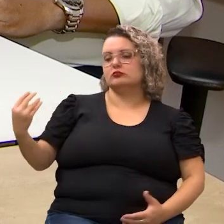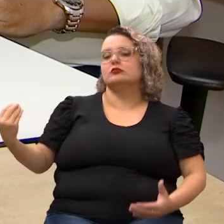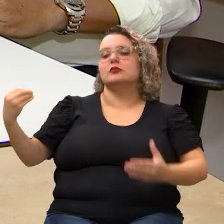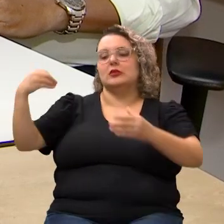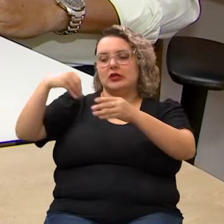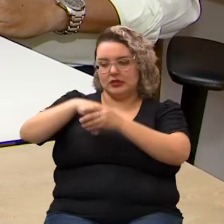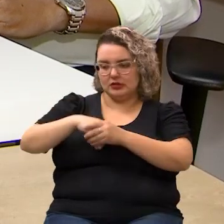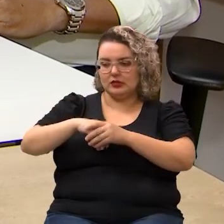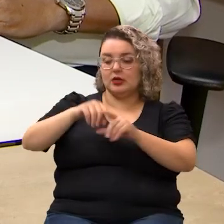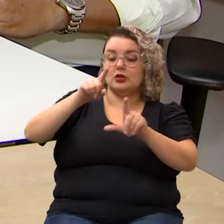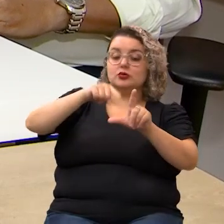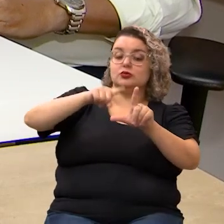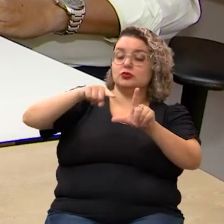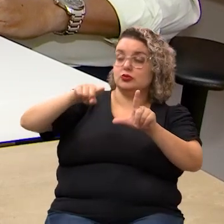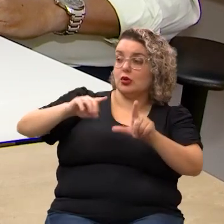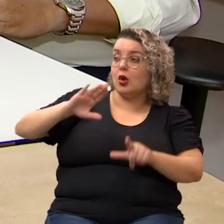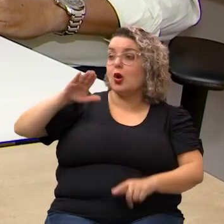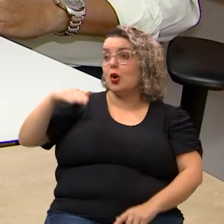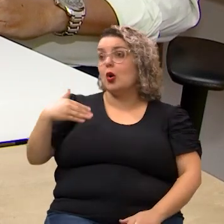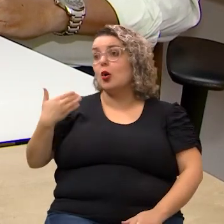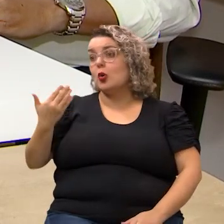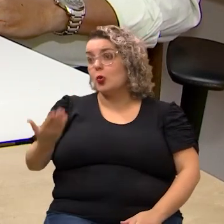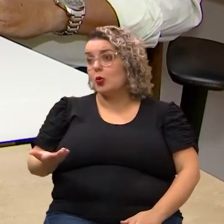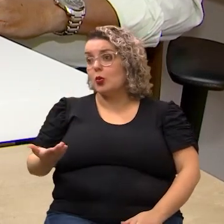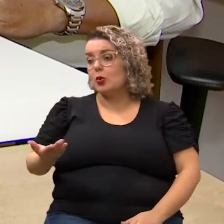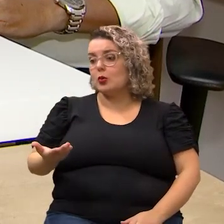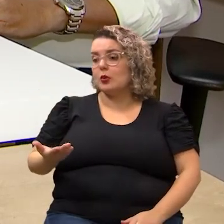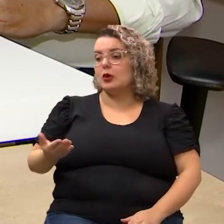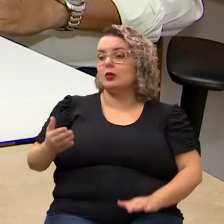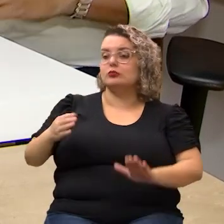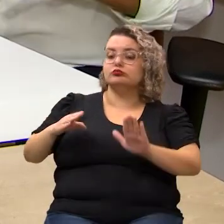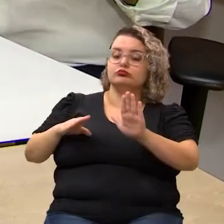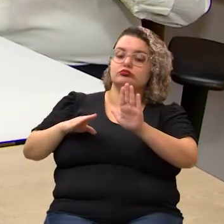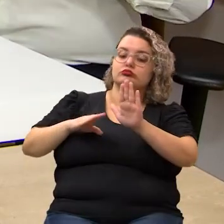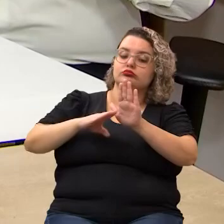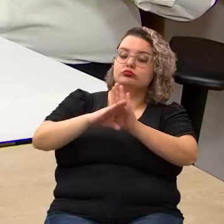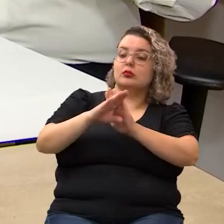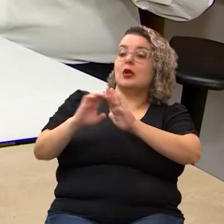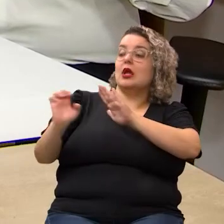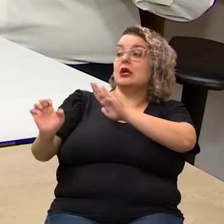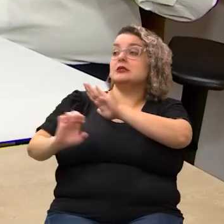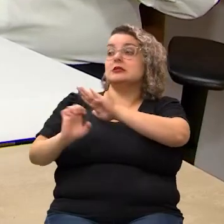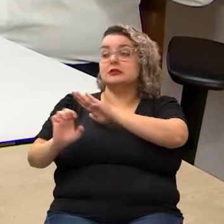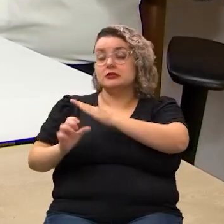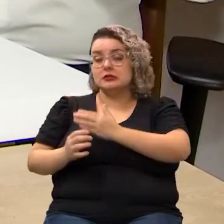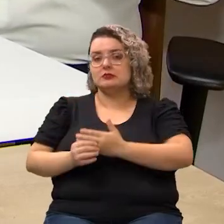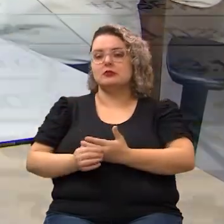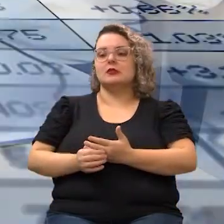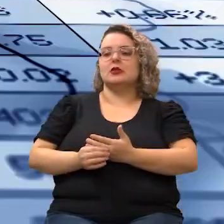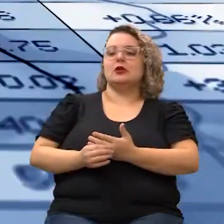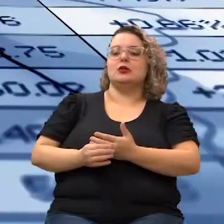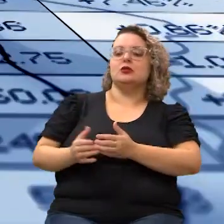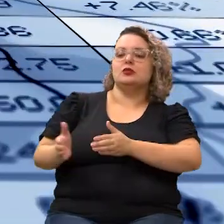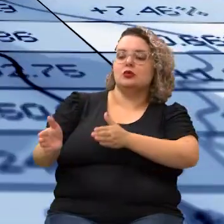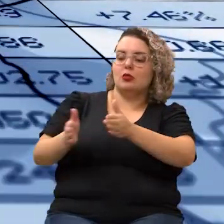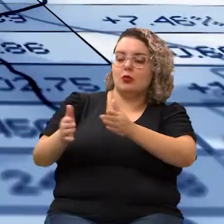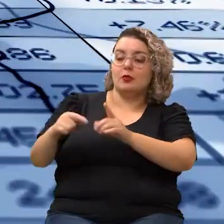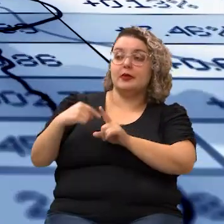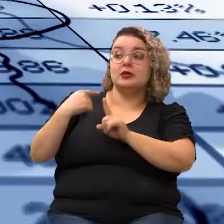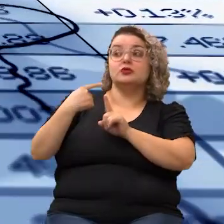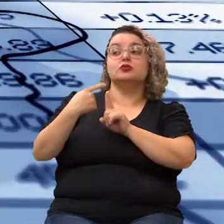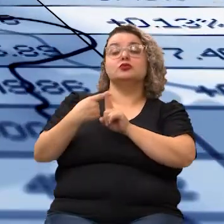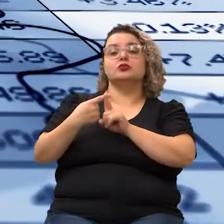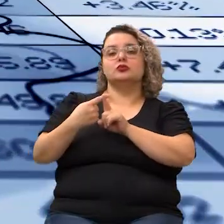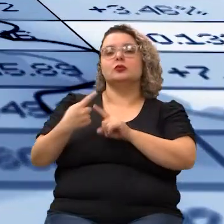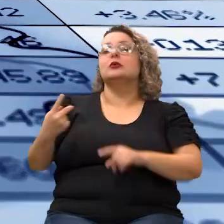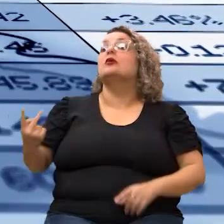compõem esse índice. Quando ele subiu, quer dizer que essas empresas estão num cenário positivo, então